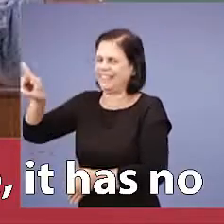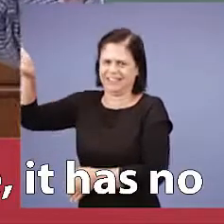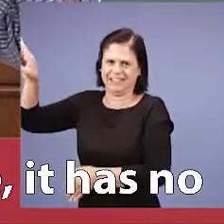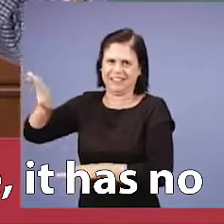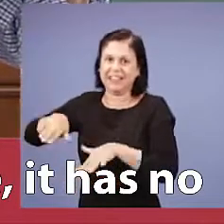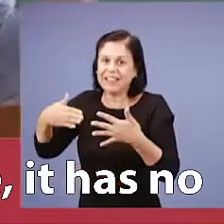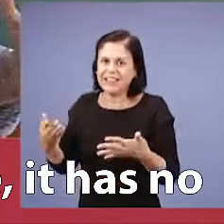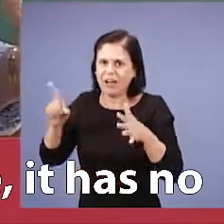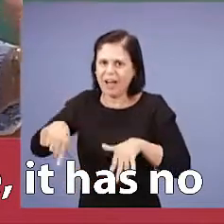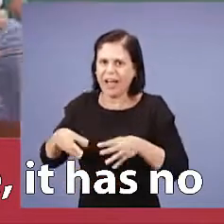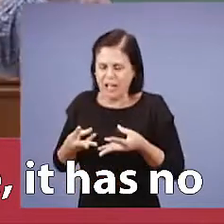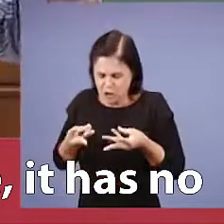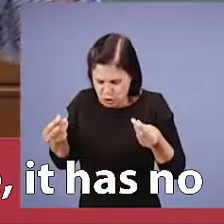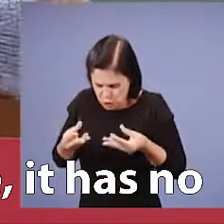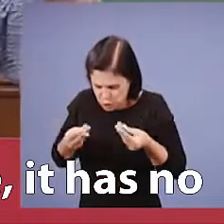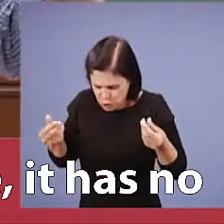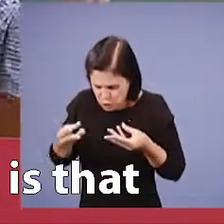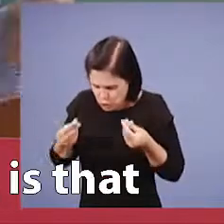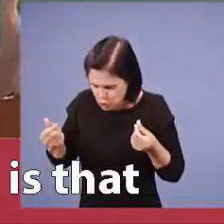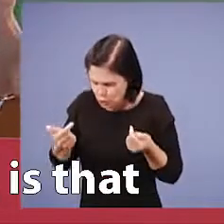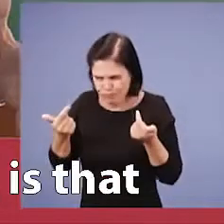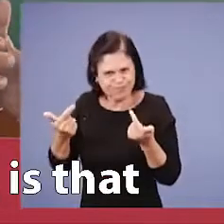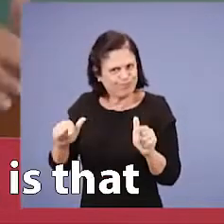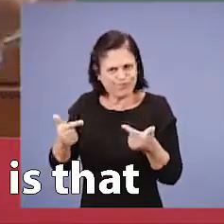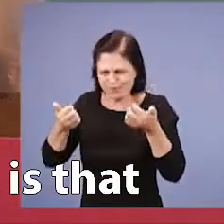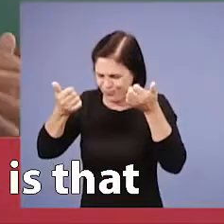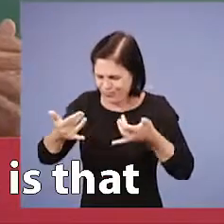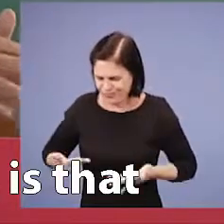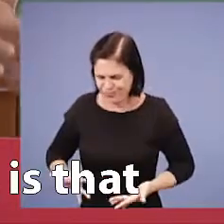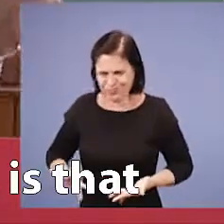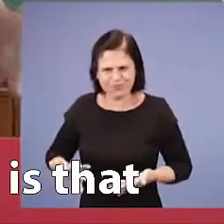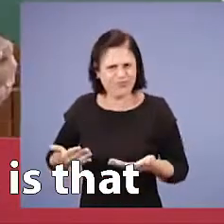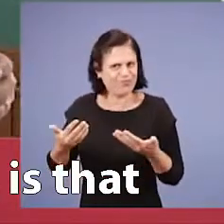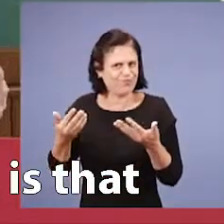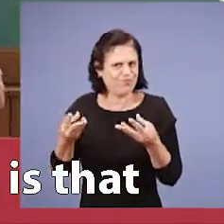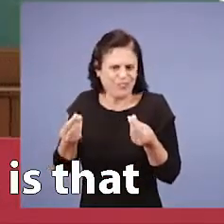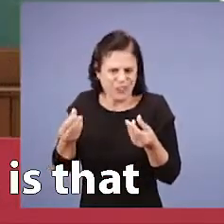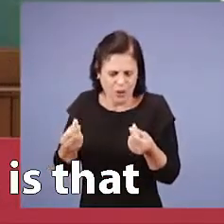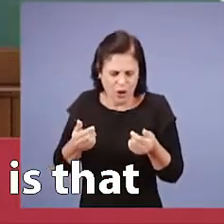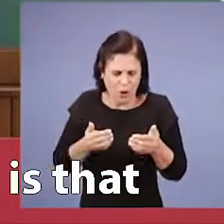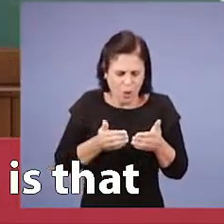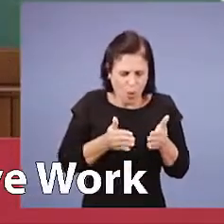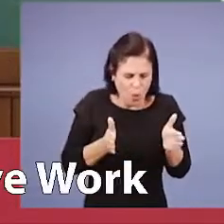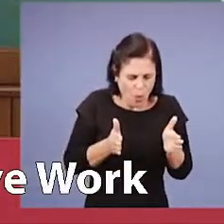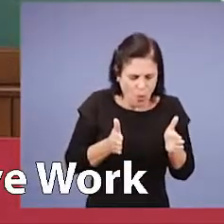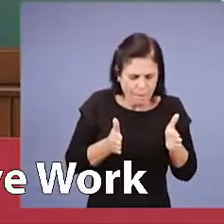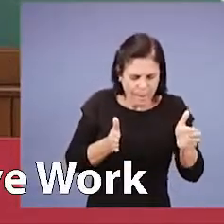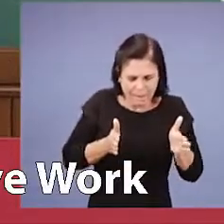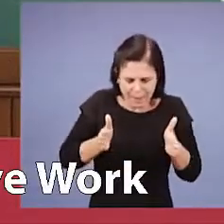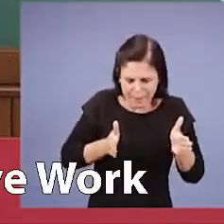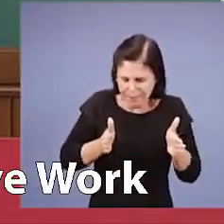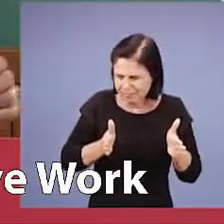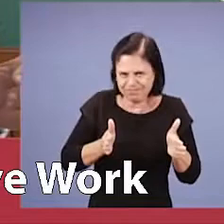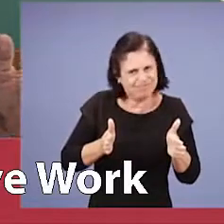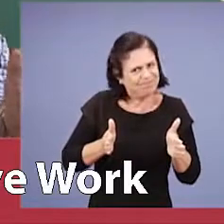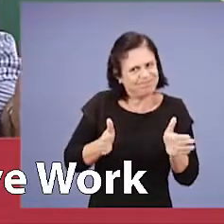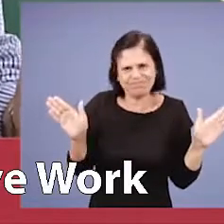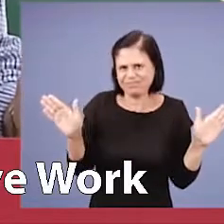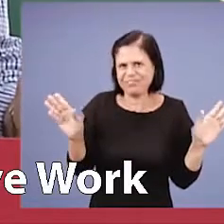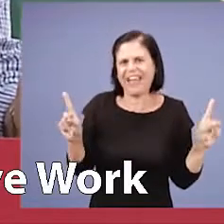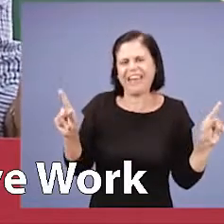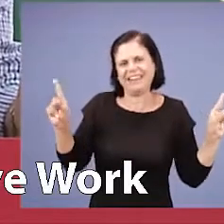substância essência não tem explicação e começo nem fim e esse que está relacionado com a